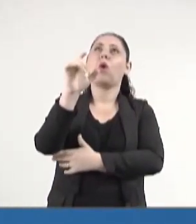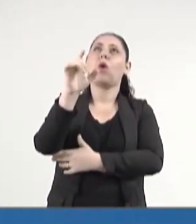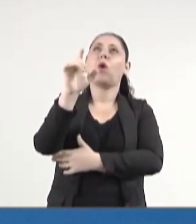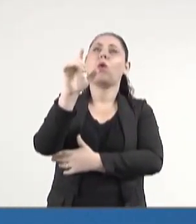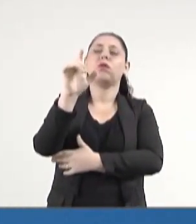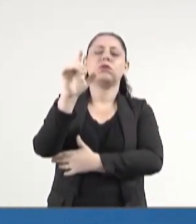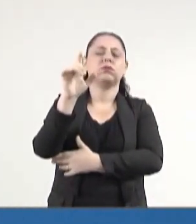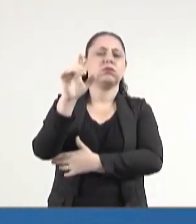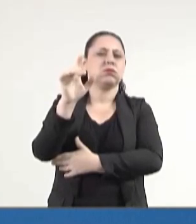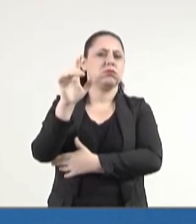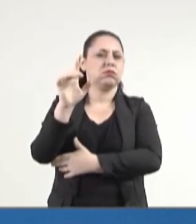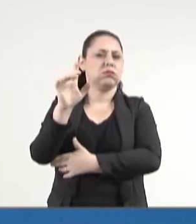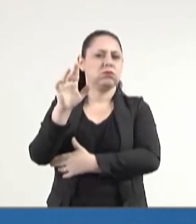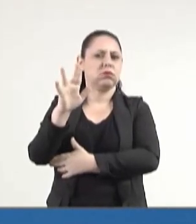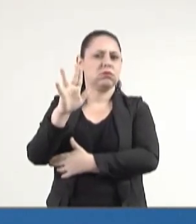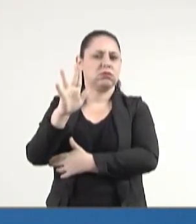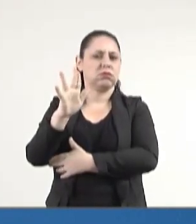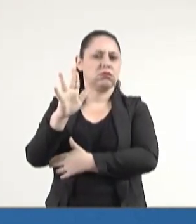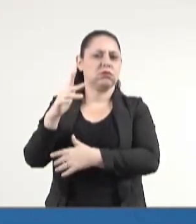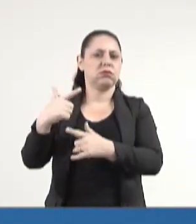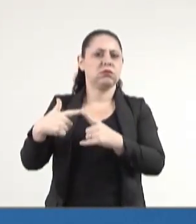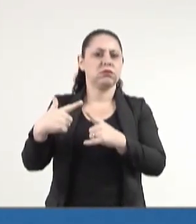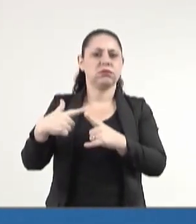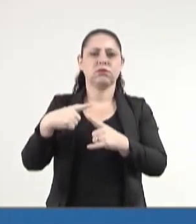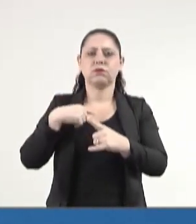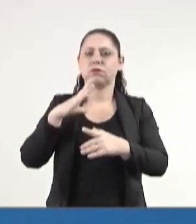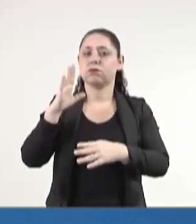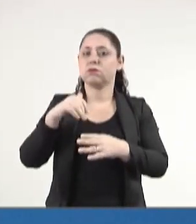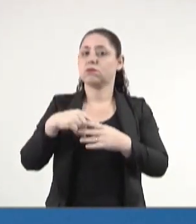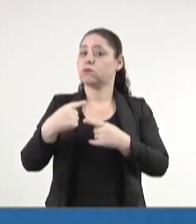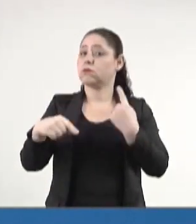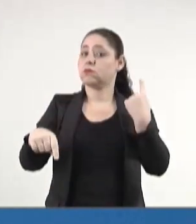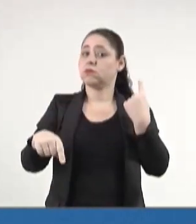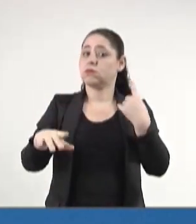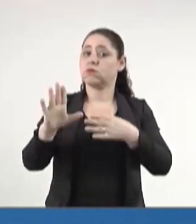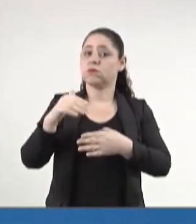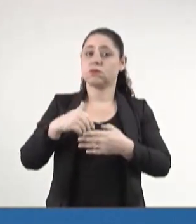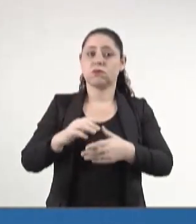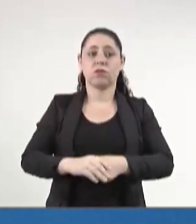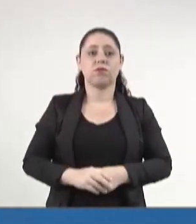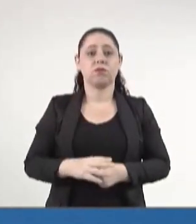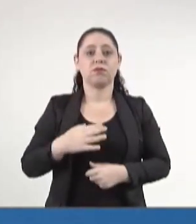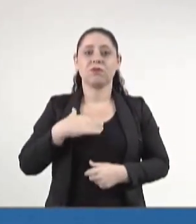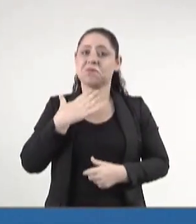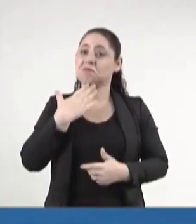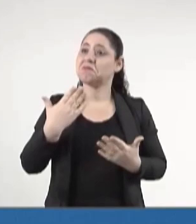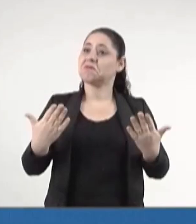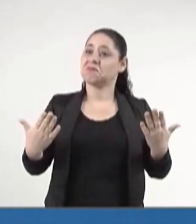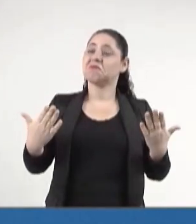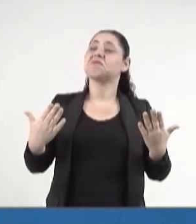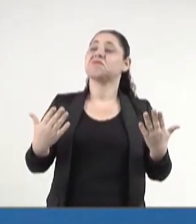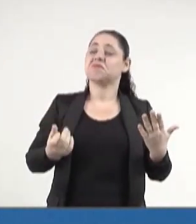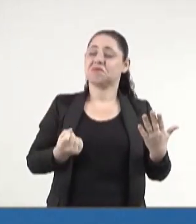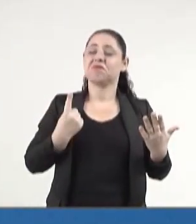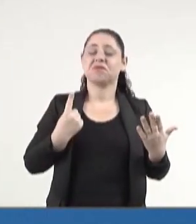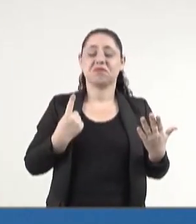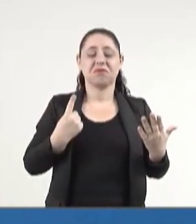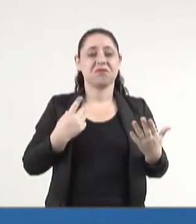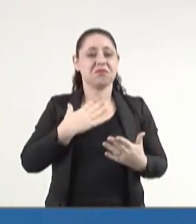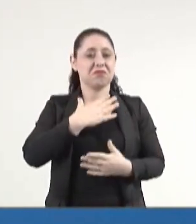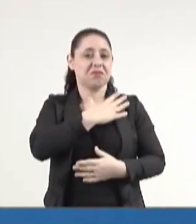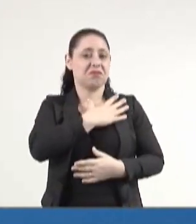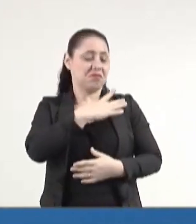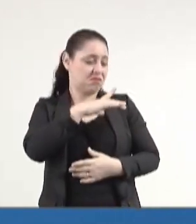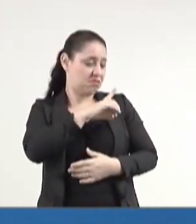os bichos lá de cima. Porque teve eleição, tem um povo que não concorda com a eleição. E para minha surpresa, deputado